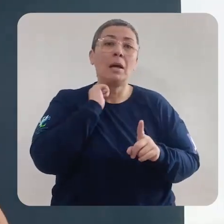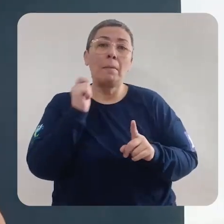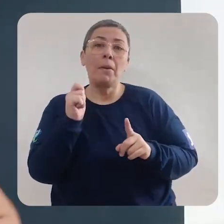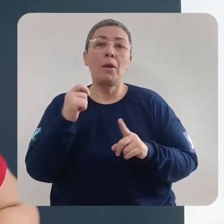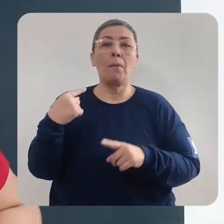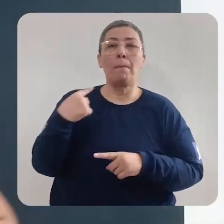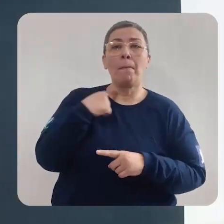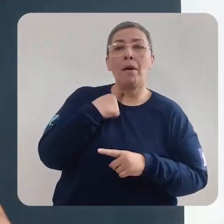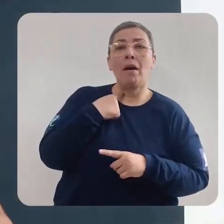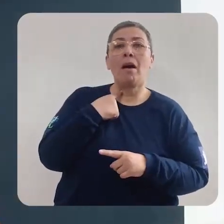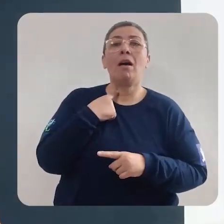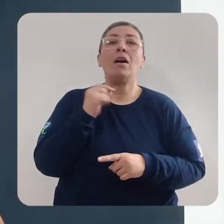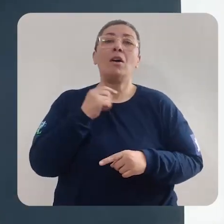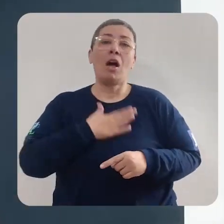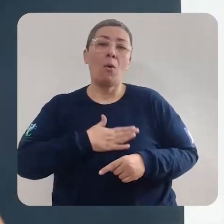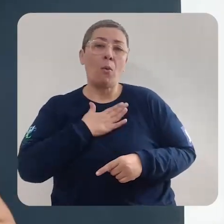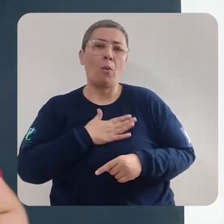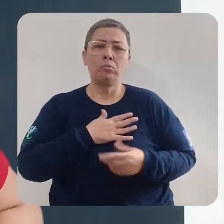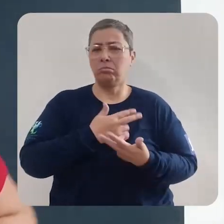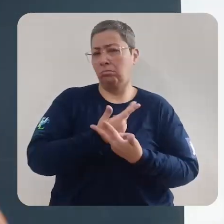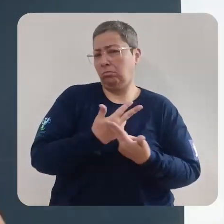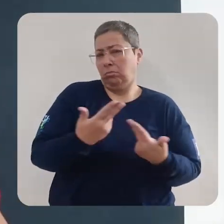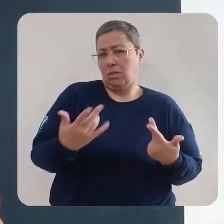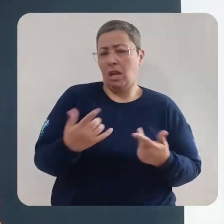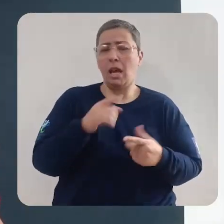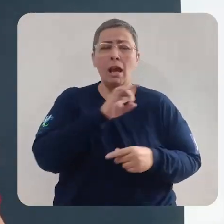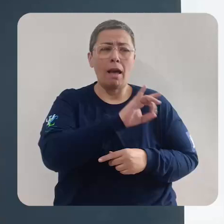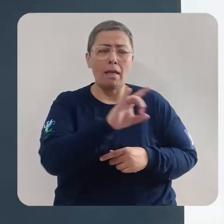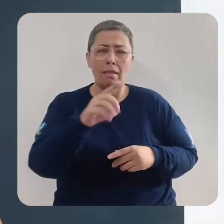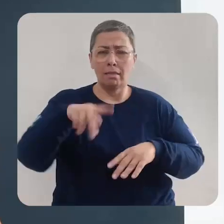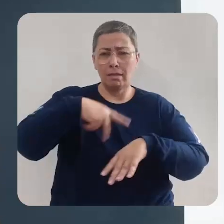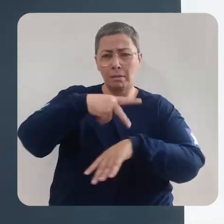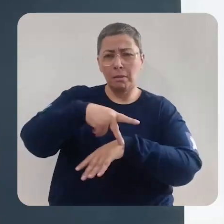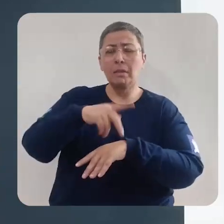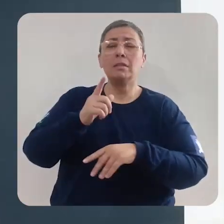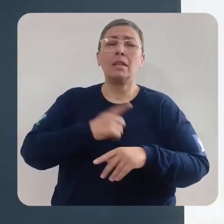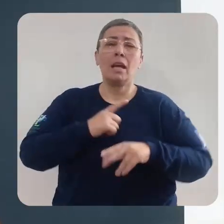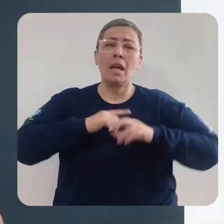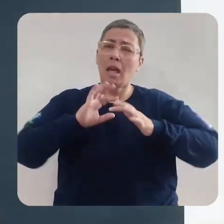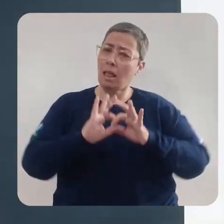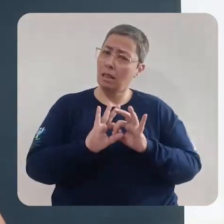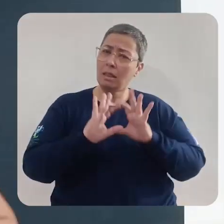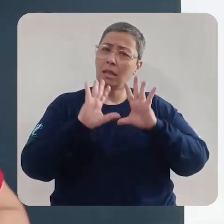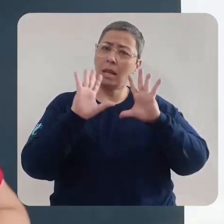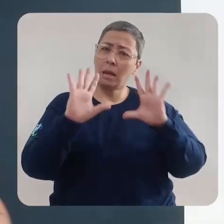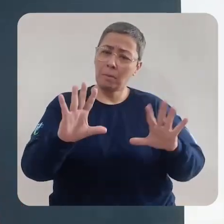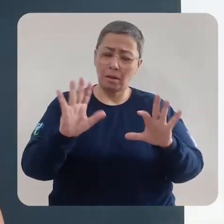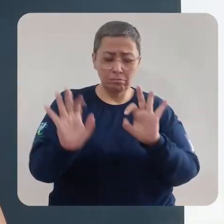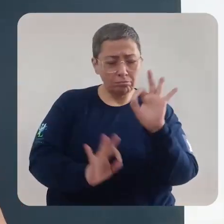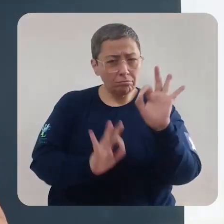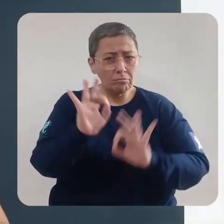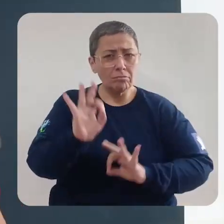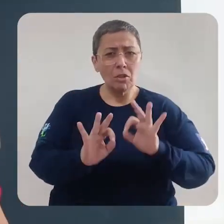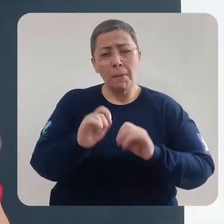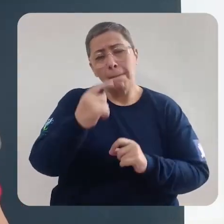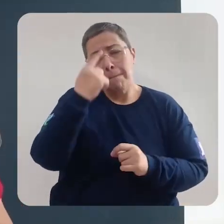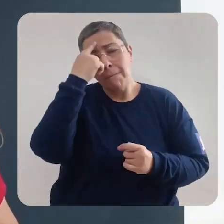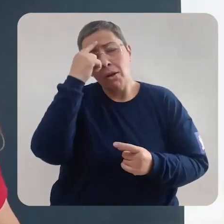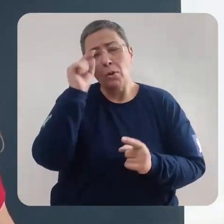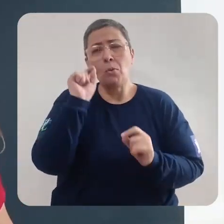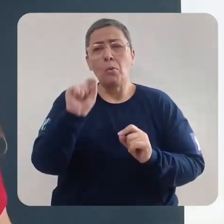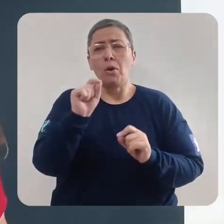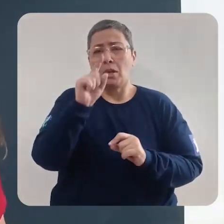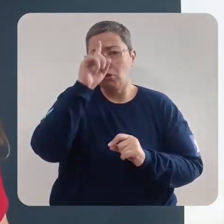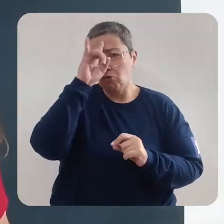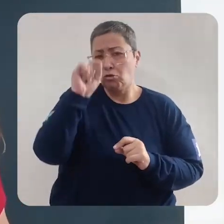países acontece no mês de April, May, August, enfim. Cada país tem também a liberdade de